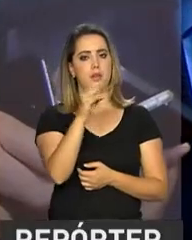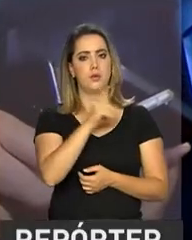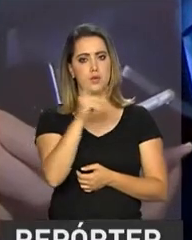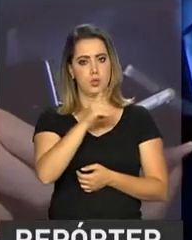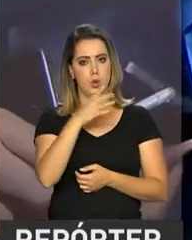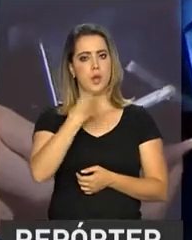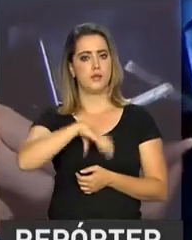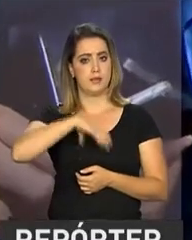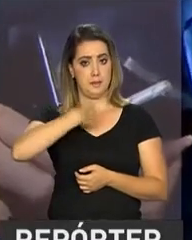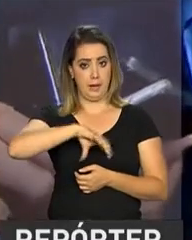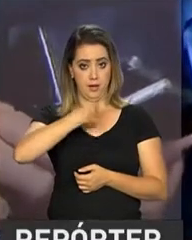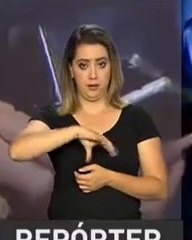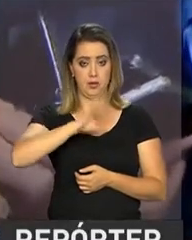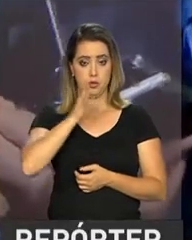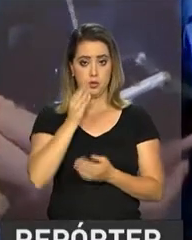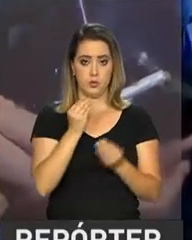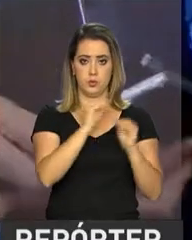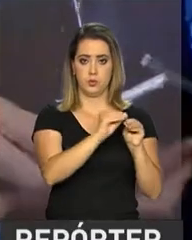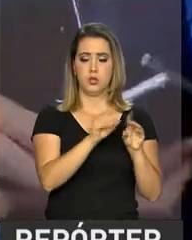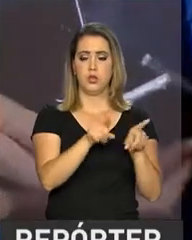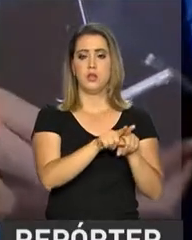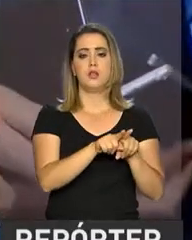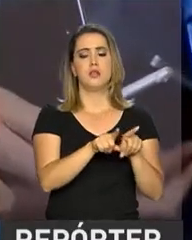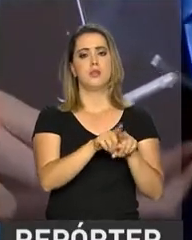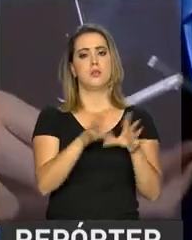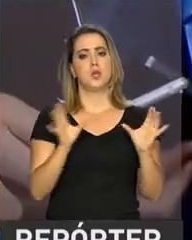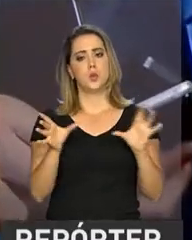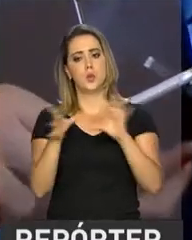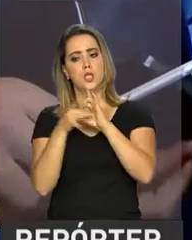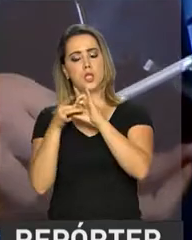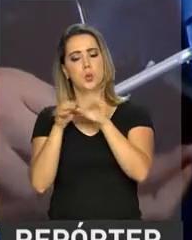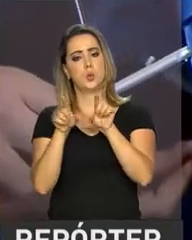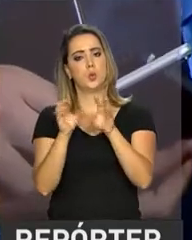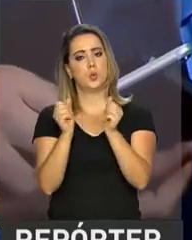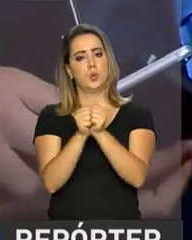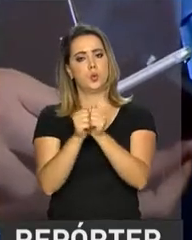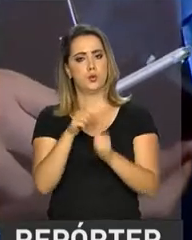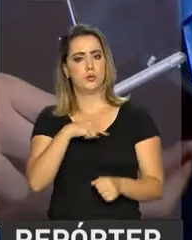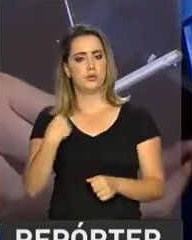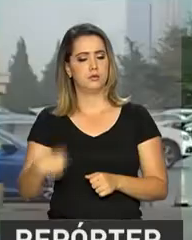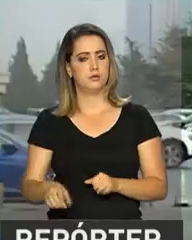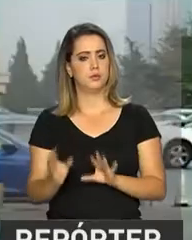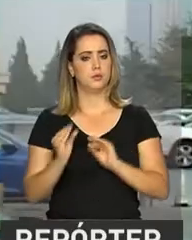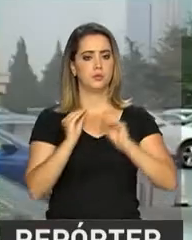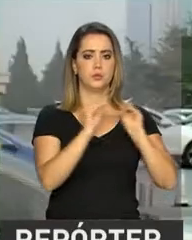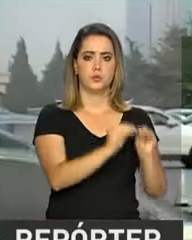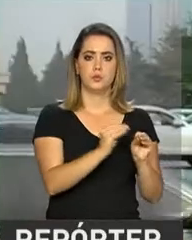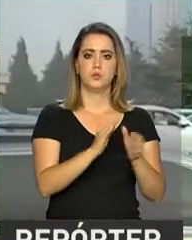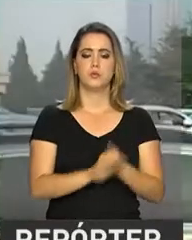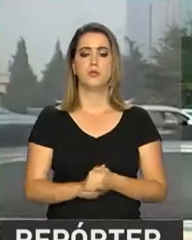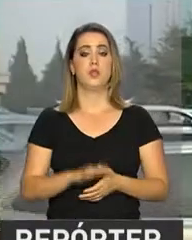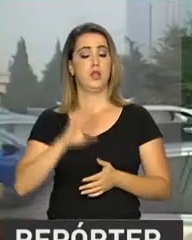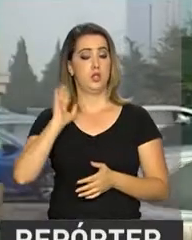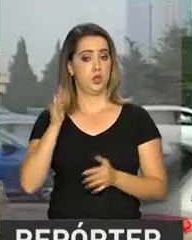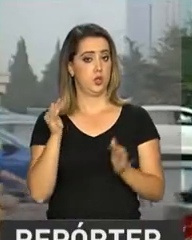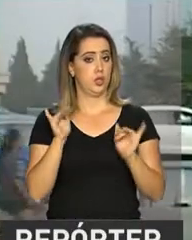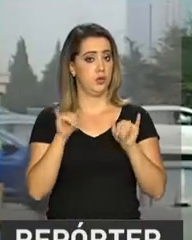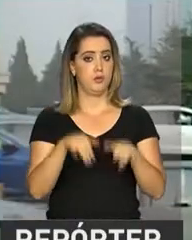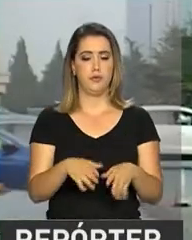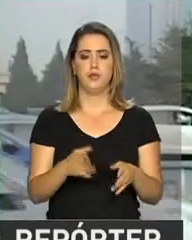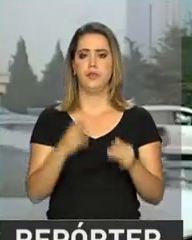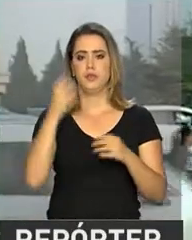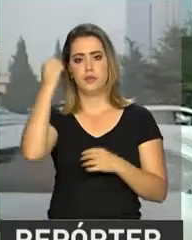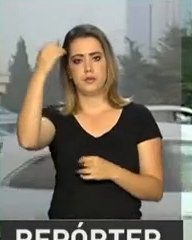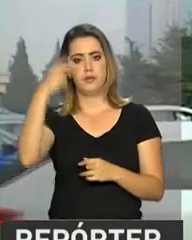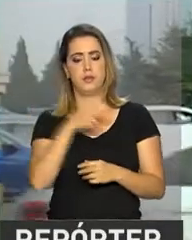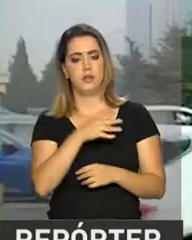se associando com um grupo chinês, não é? Para fazer esses investimentos. Já no último dia da visita à